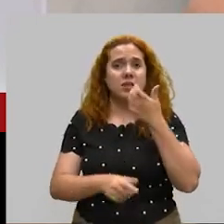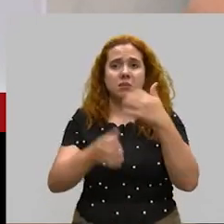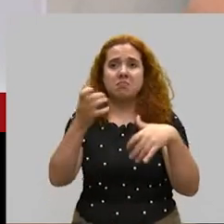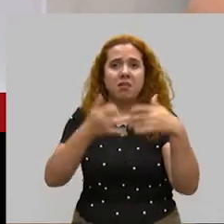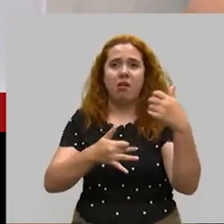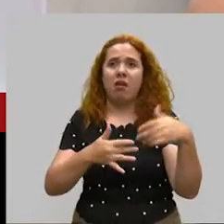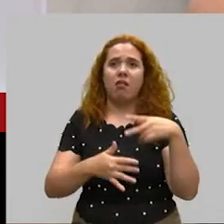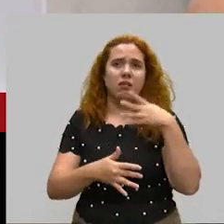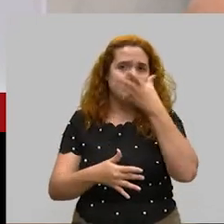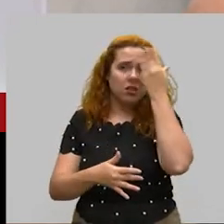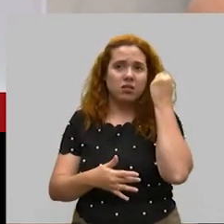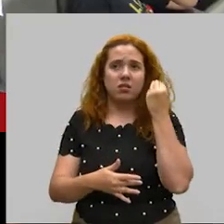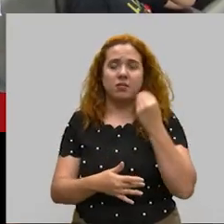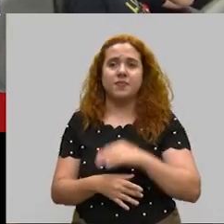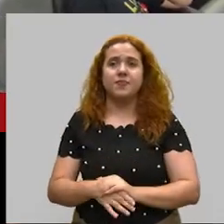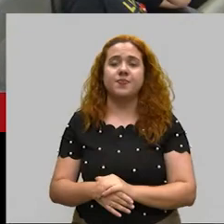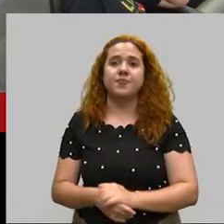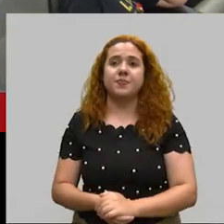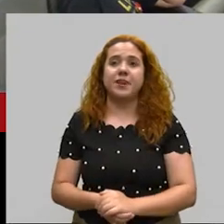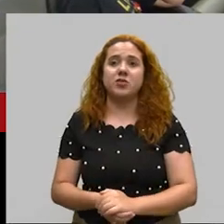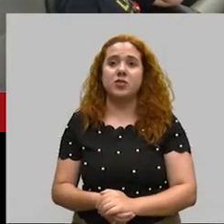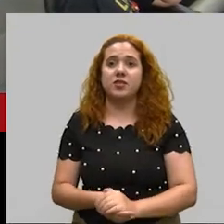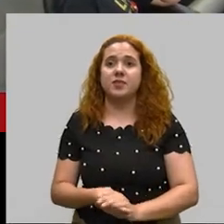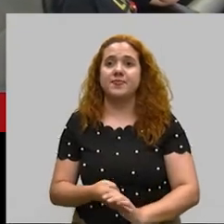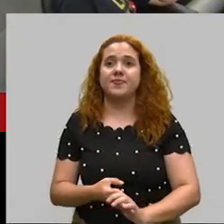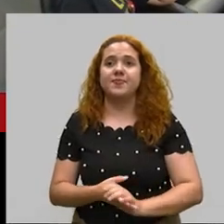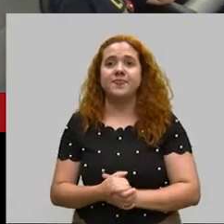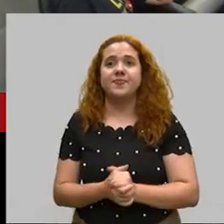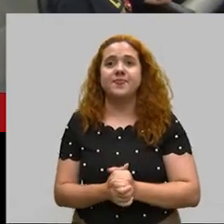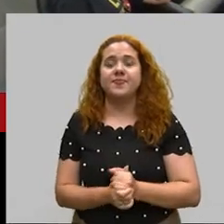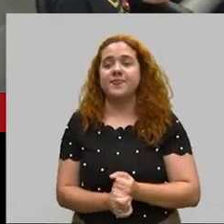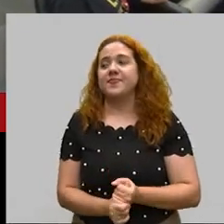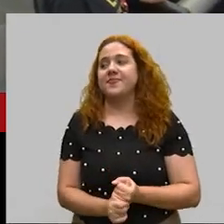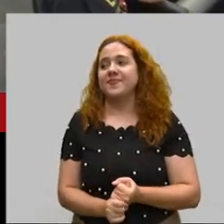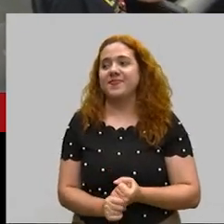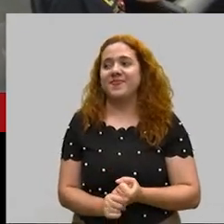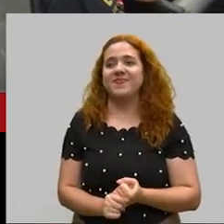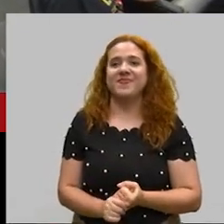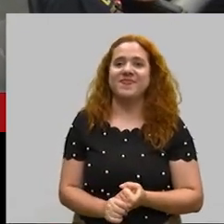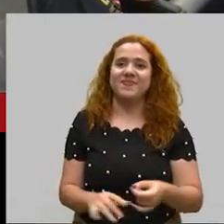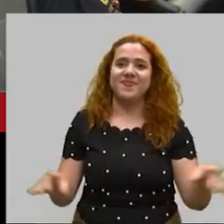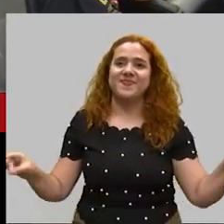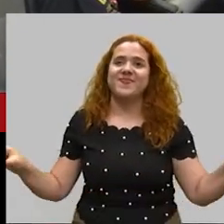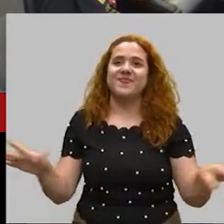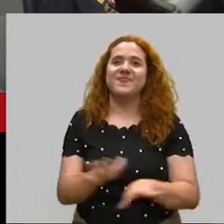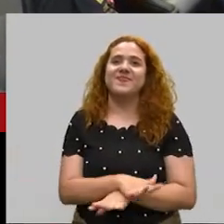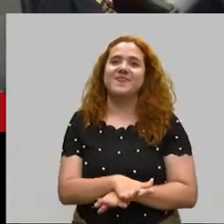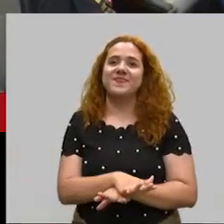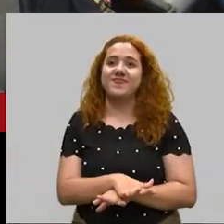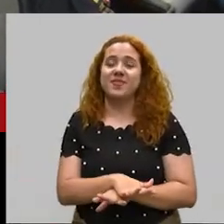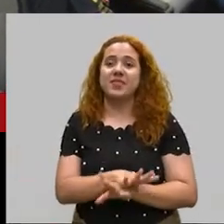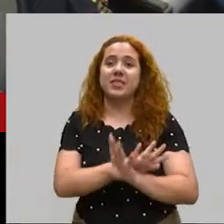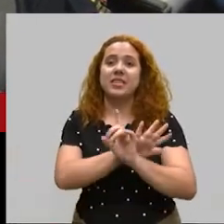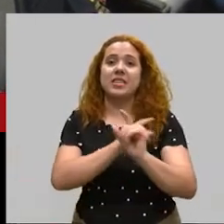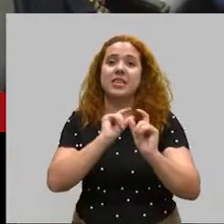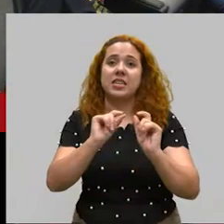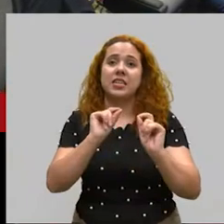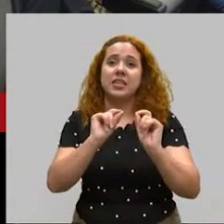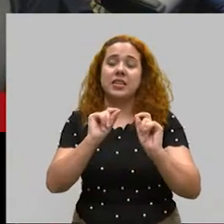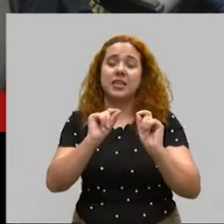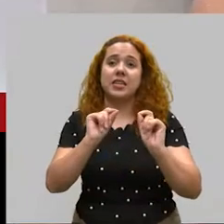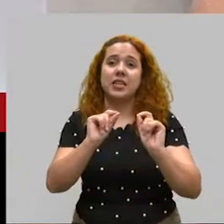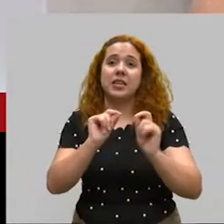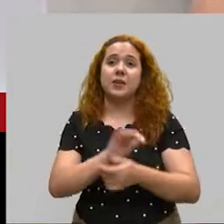E aí já para encerrando eu gostaria de afirmar aqui também que a gente